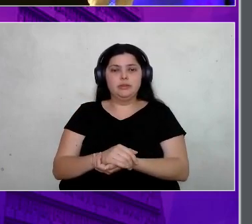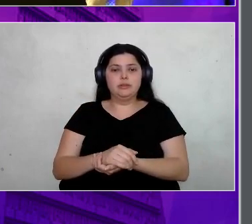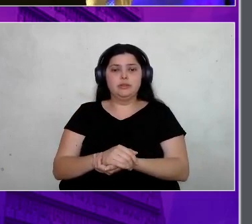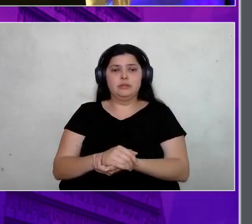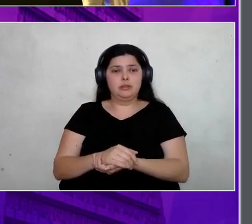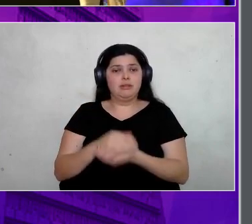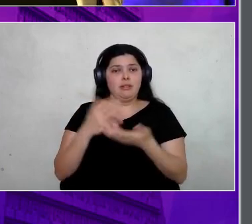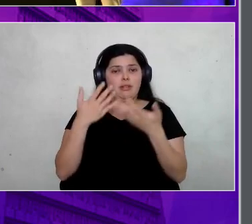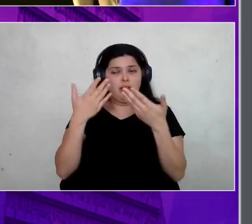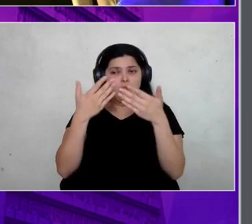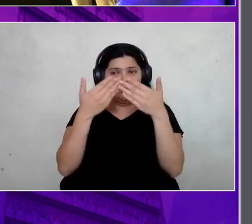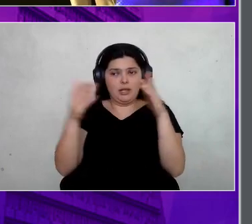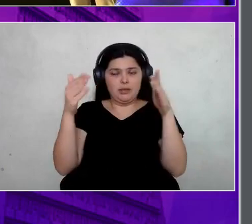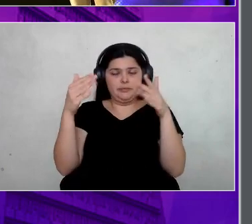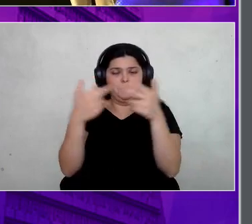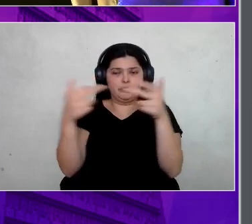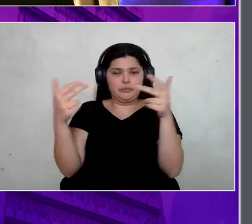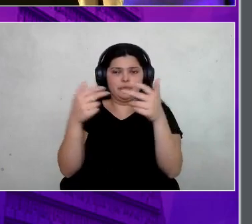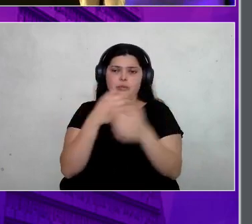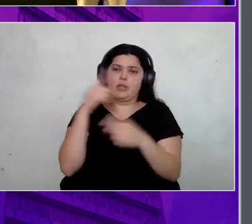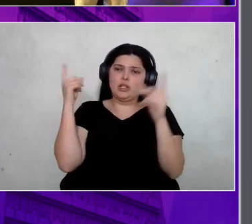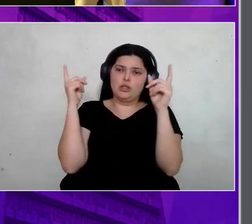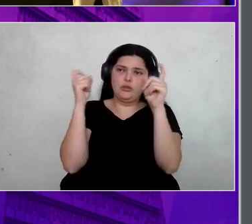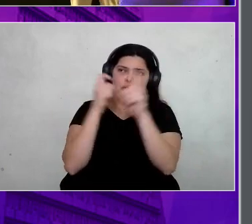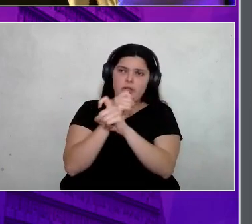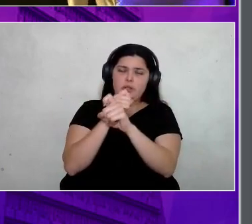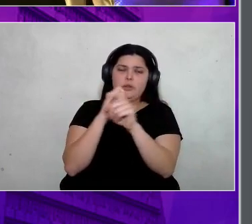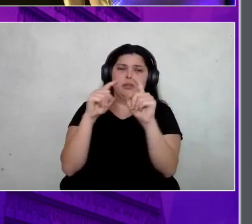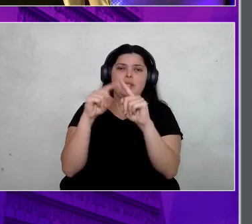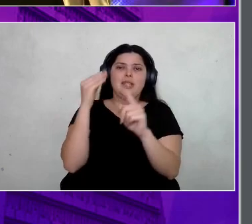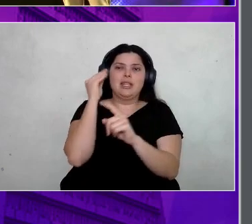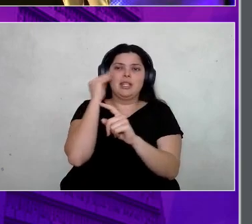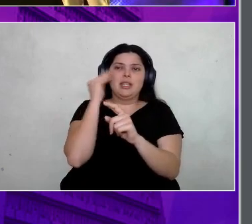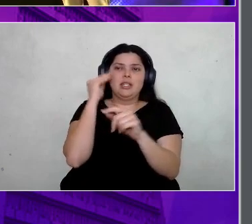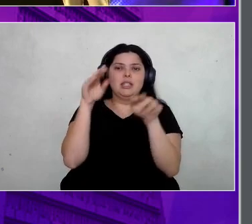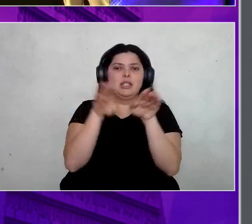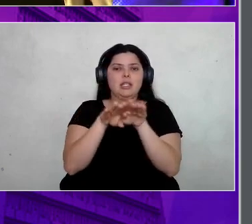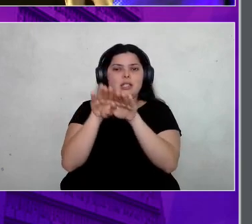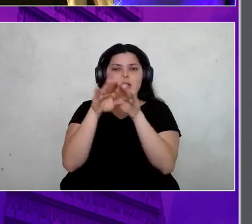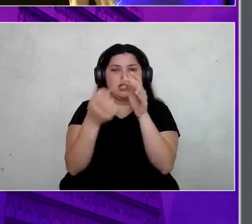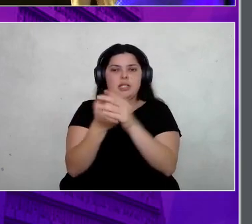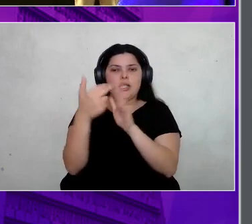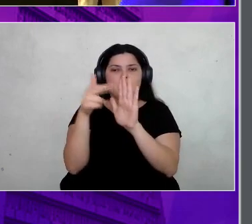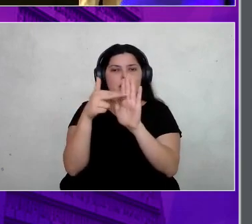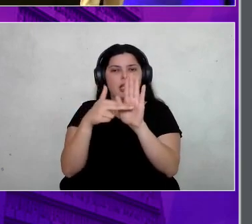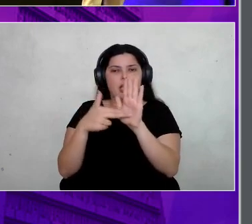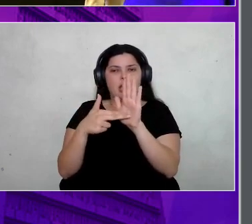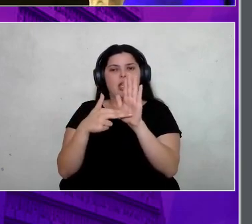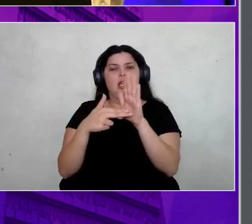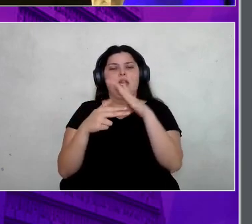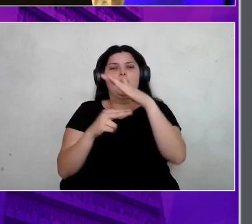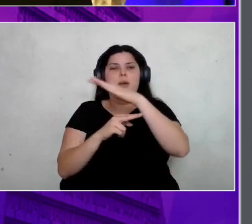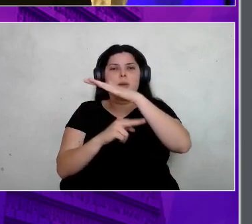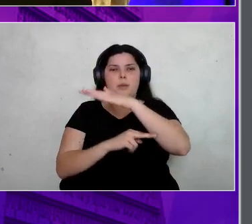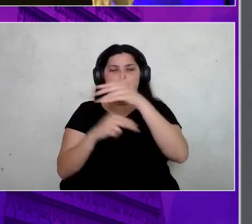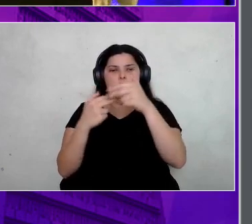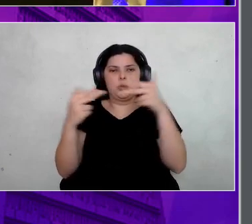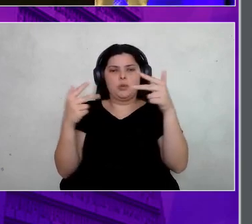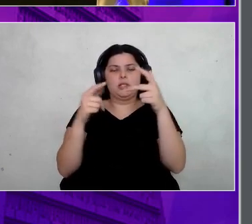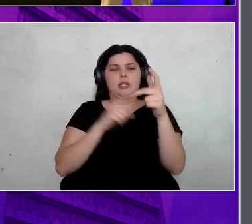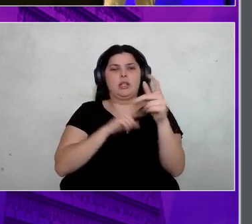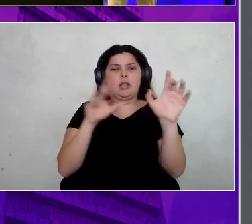Quebrar silos é muito difícil, mas tentem, pelo menos, estabelecer conexões e pontes entre os silos que existem normalmente em